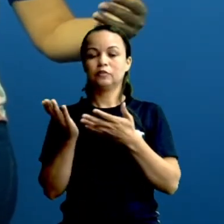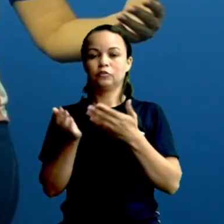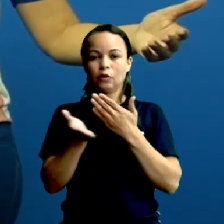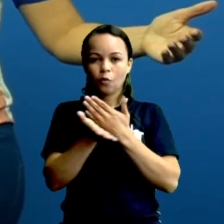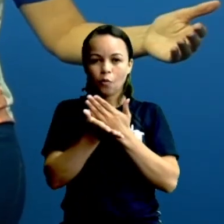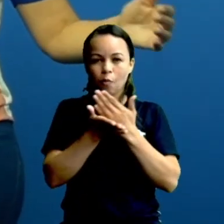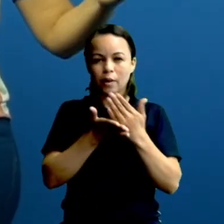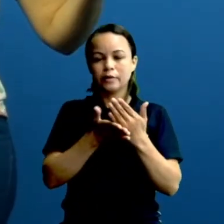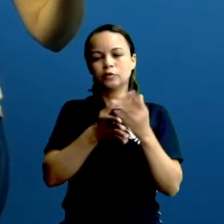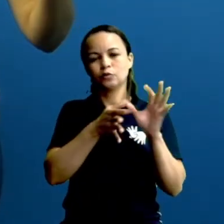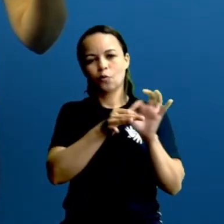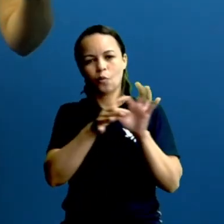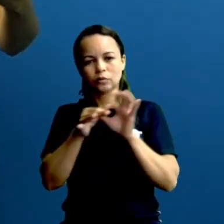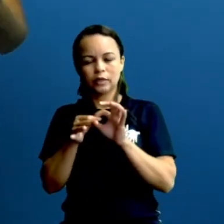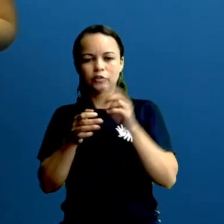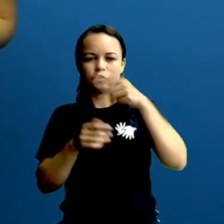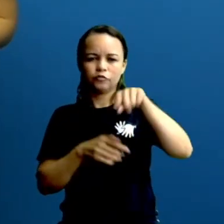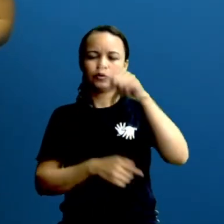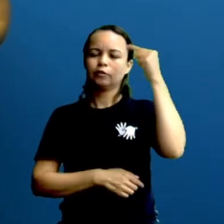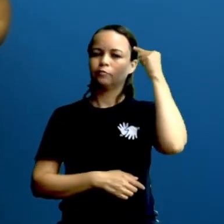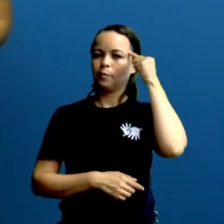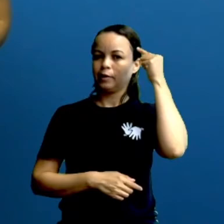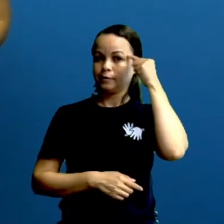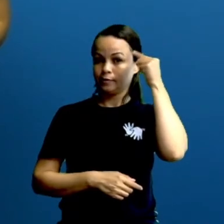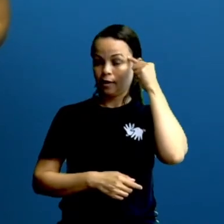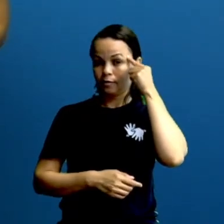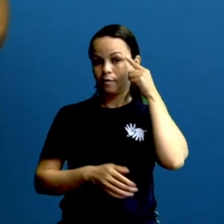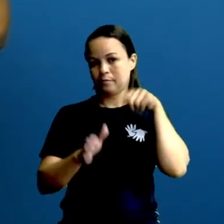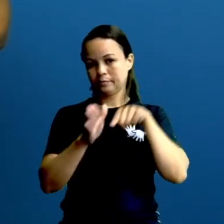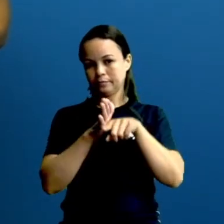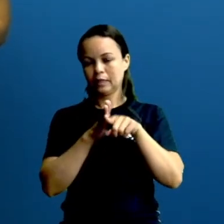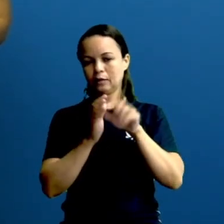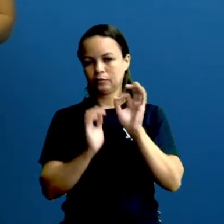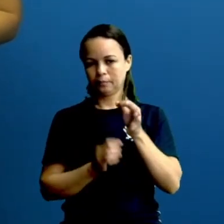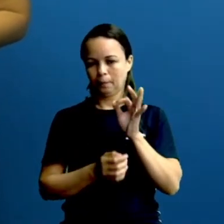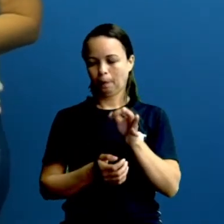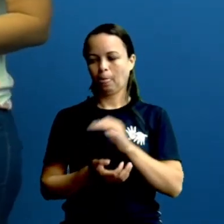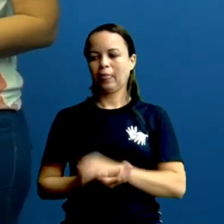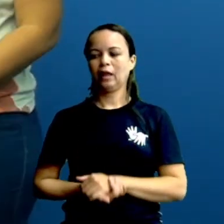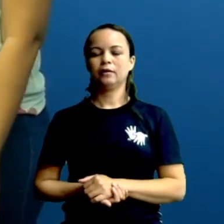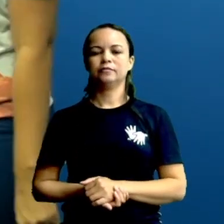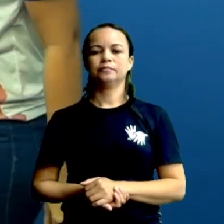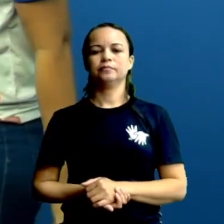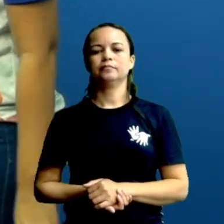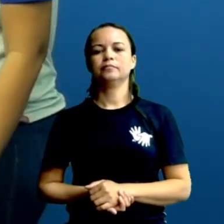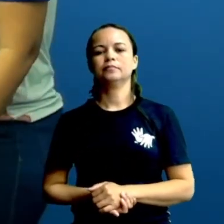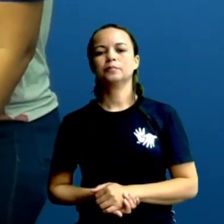começo, o contexto, e você vai pensar na perguntinha, tá certo? Ó.